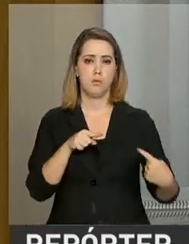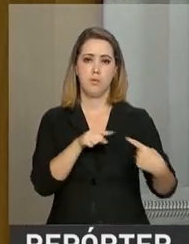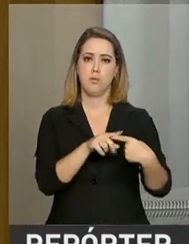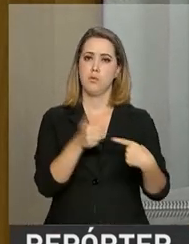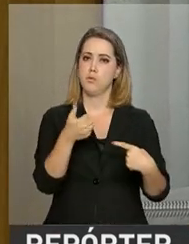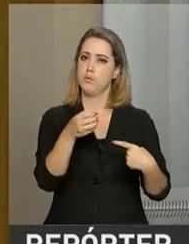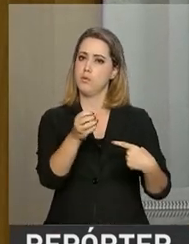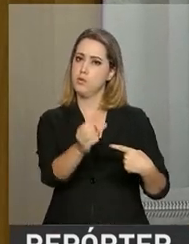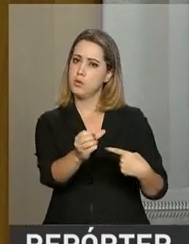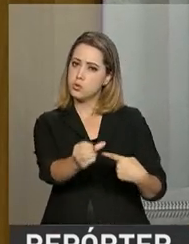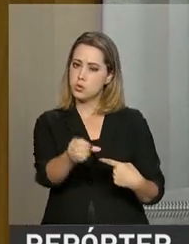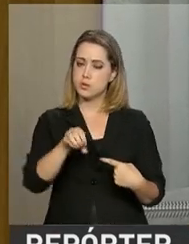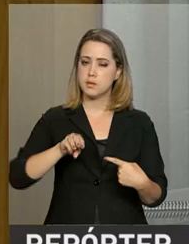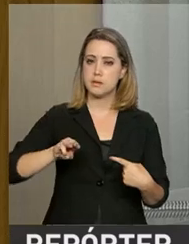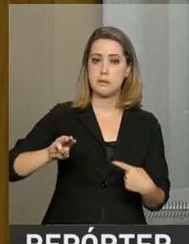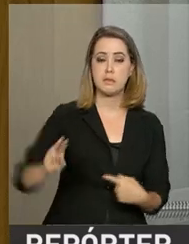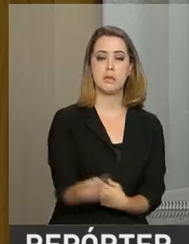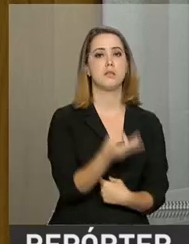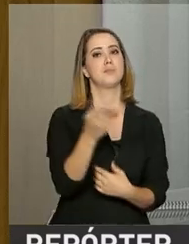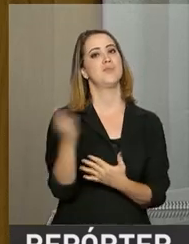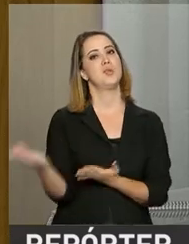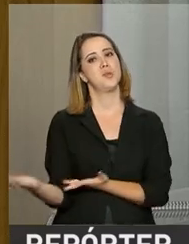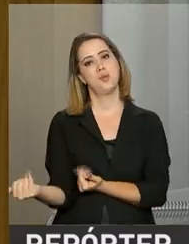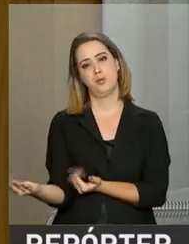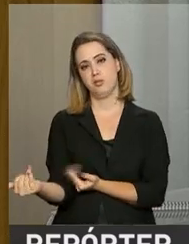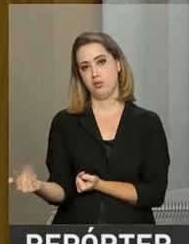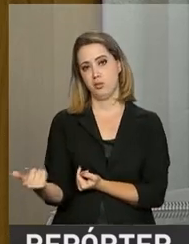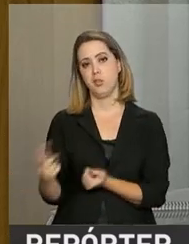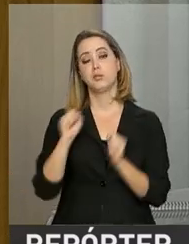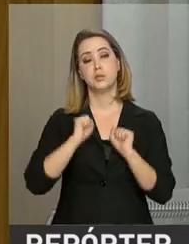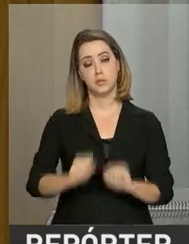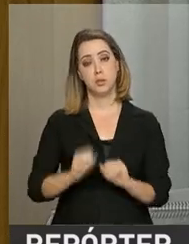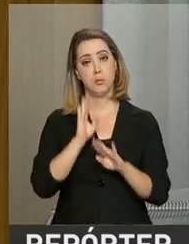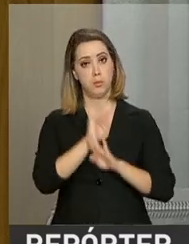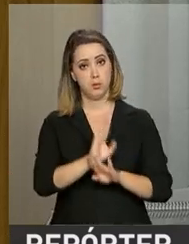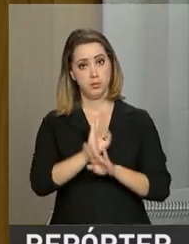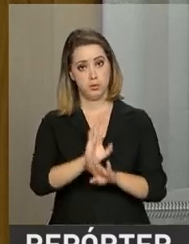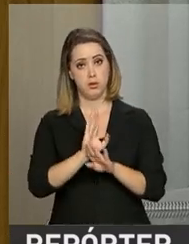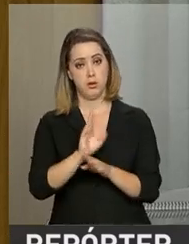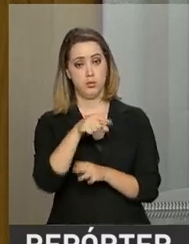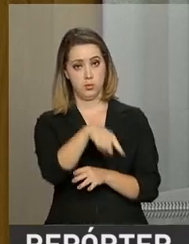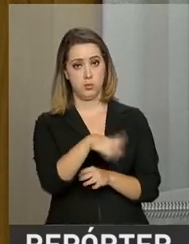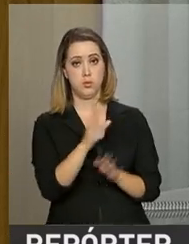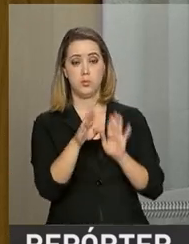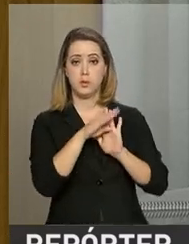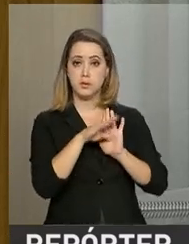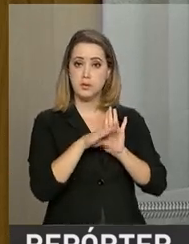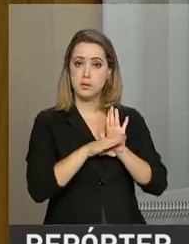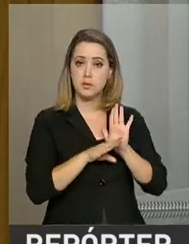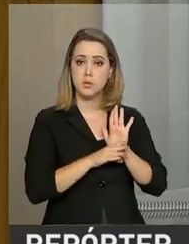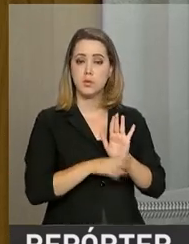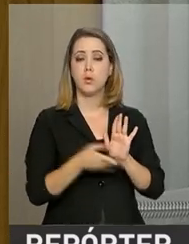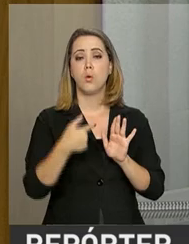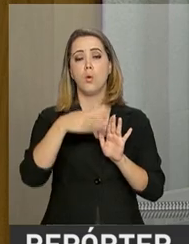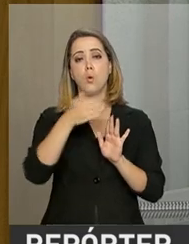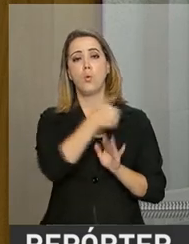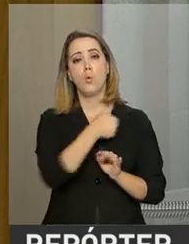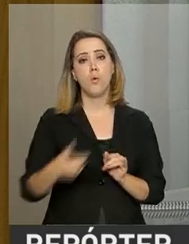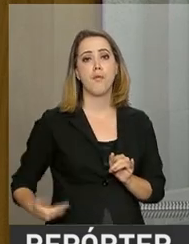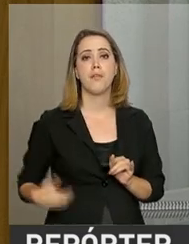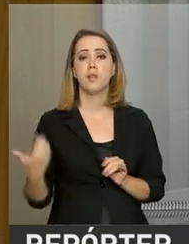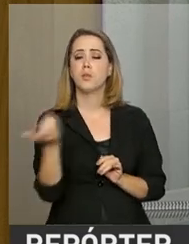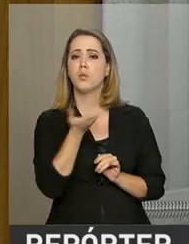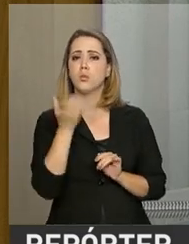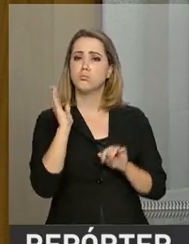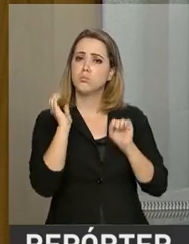de 16.300 mil jovens que podem ser beneficiados por esse programa a orientação do governo é que